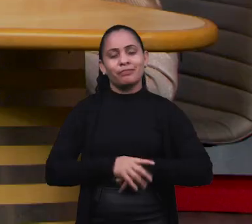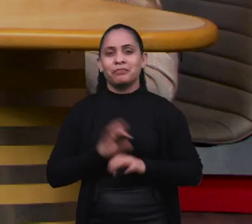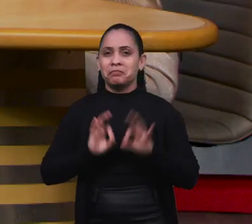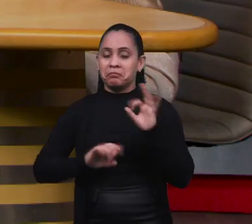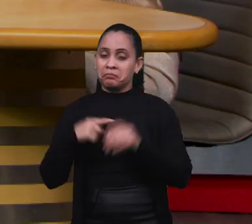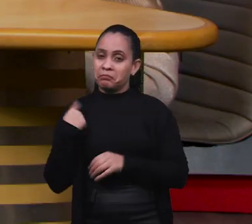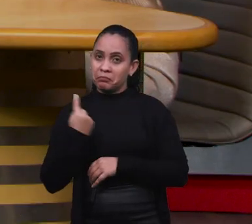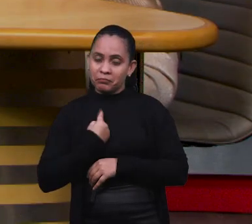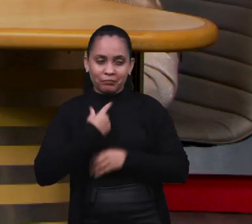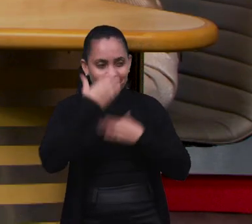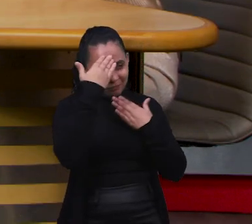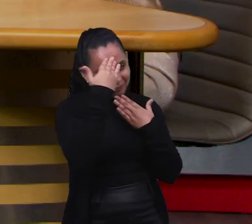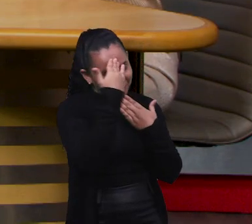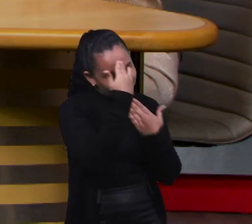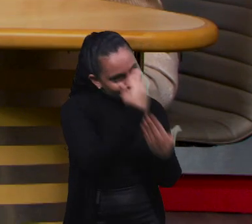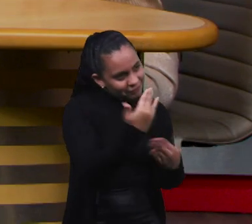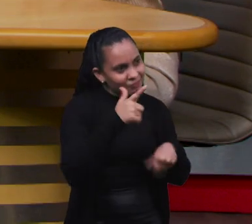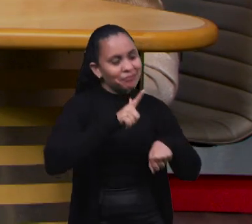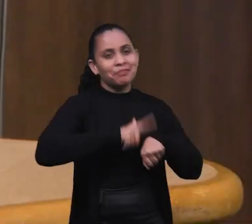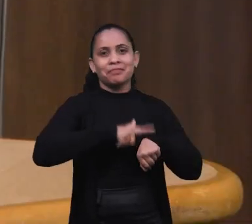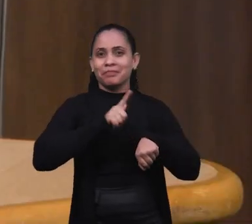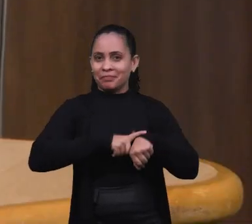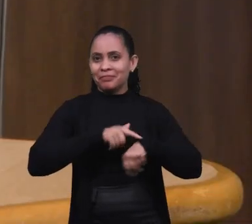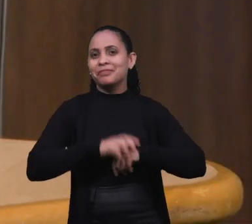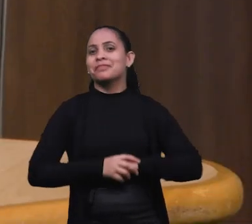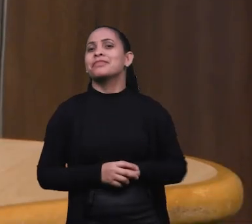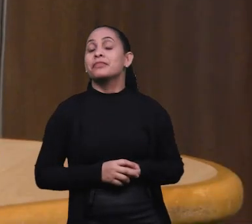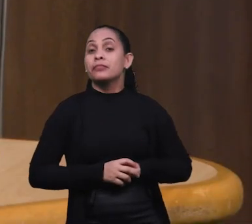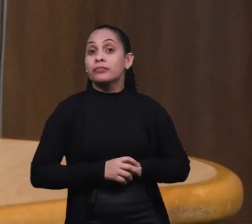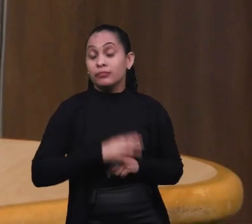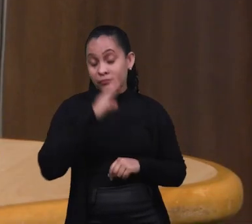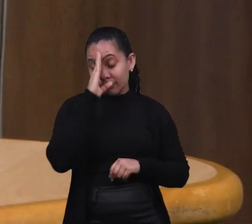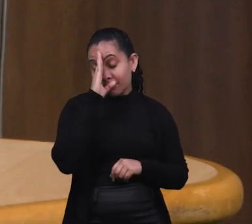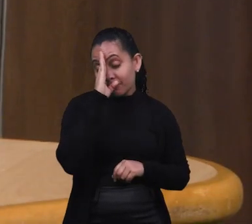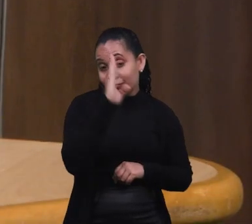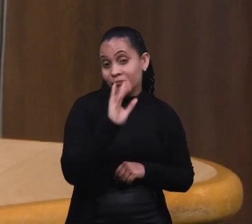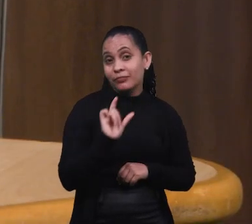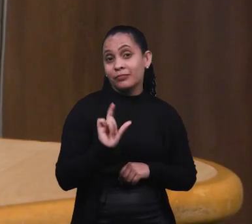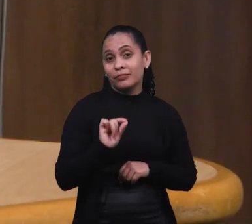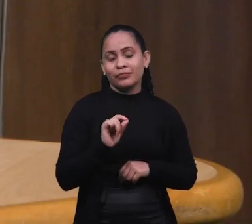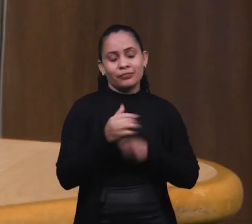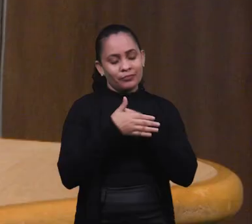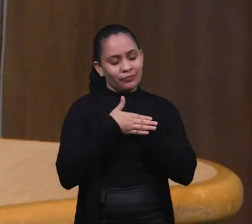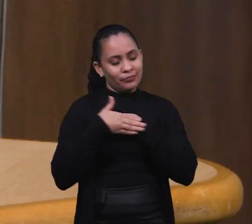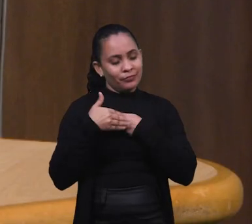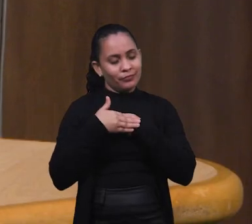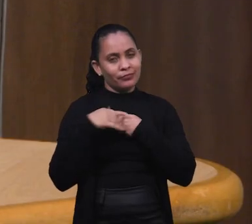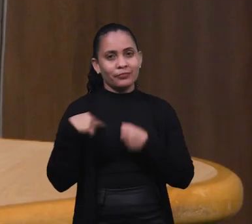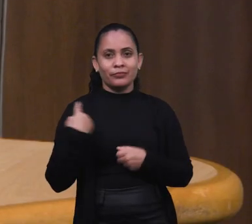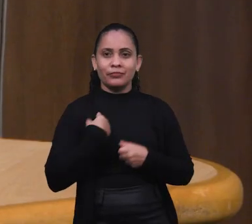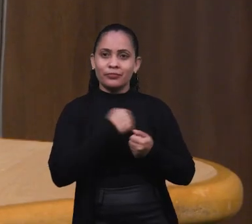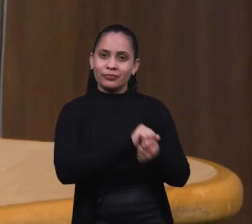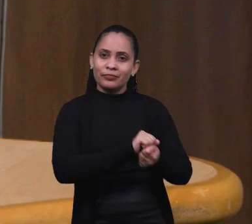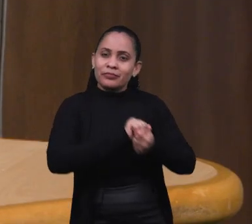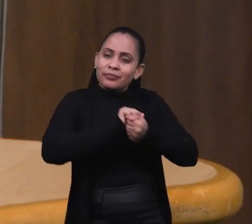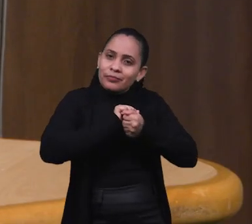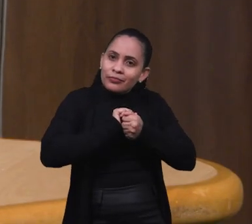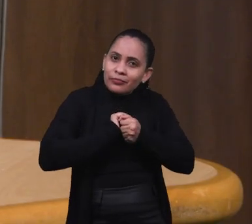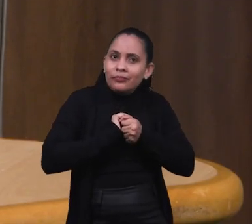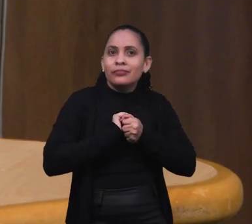para nós, queremos agradecer, tá? Amém. Por esses momentos aqui, principalmente, né, pelo seu carinho aqui conosco, de estar